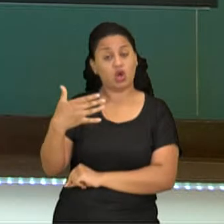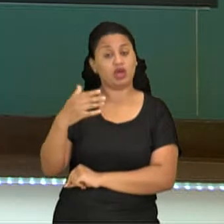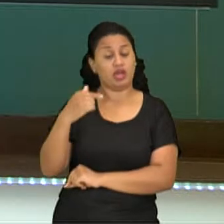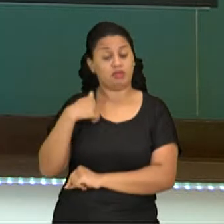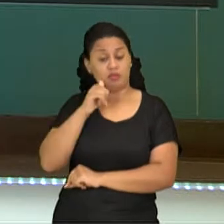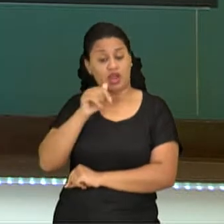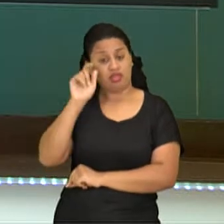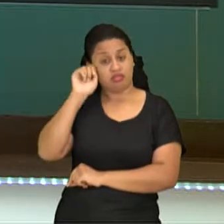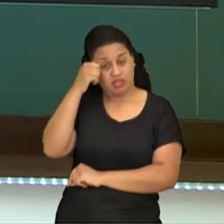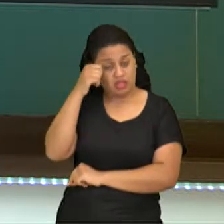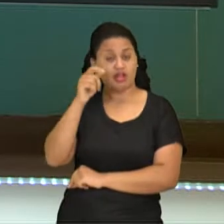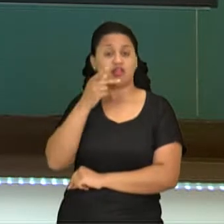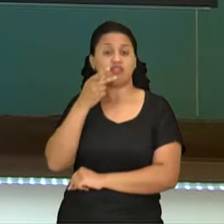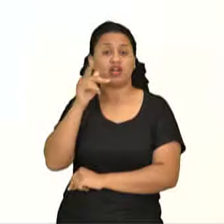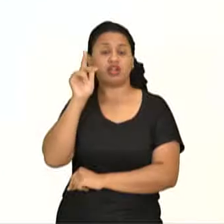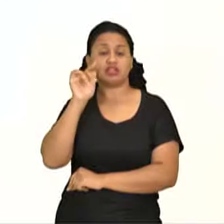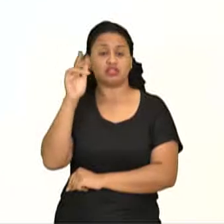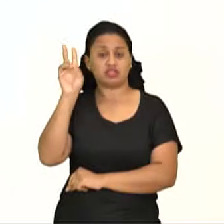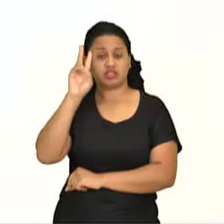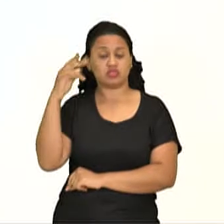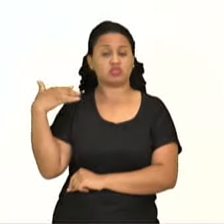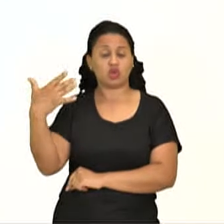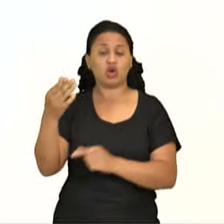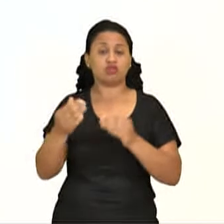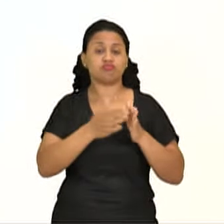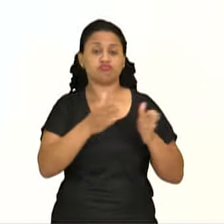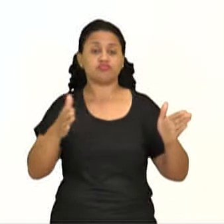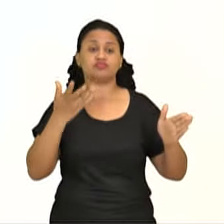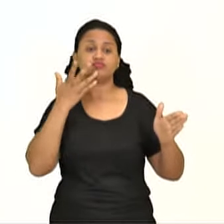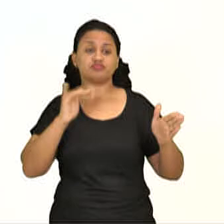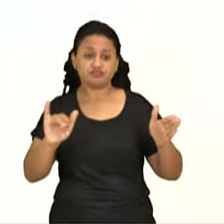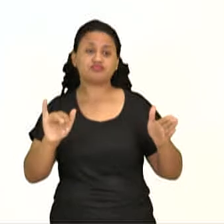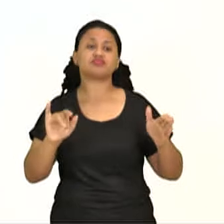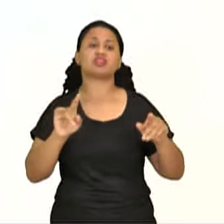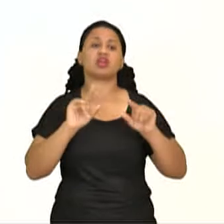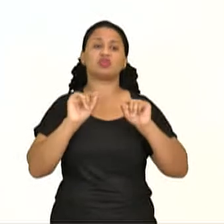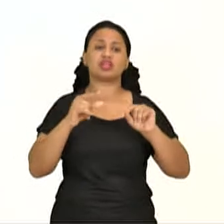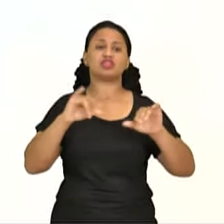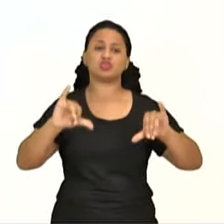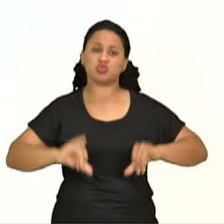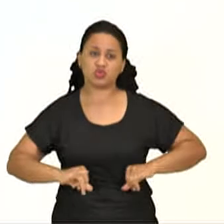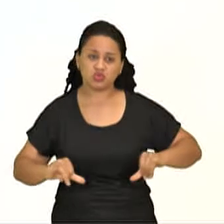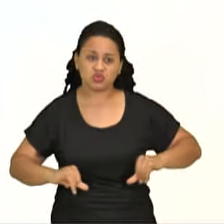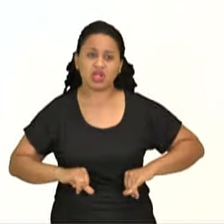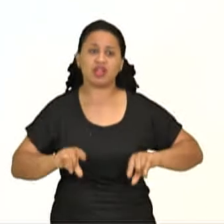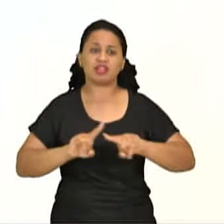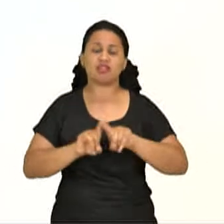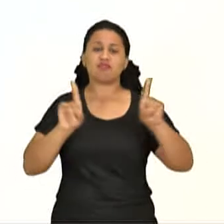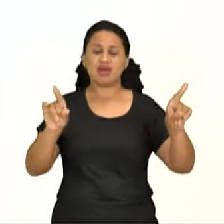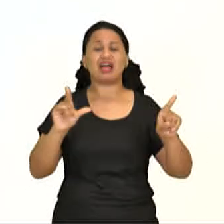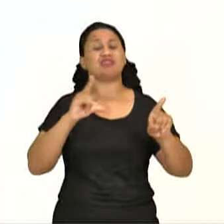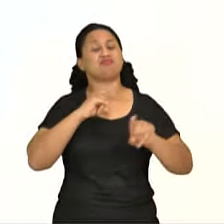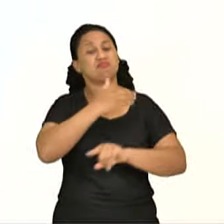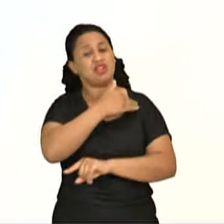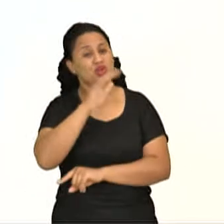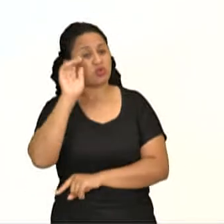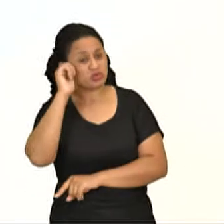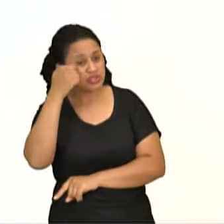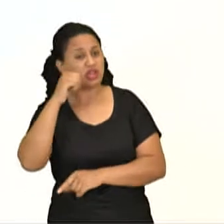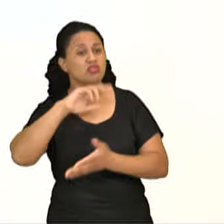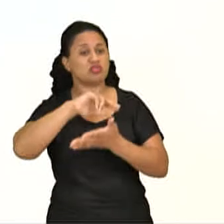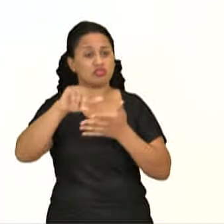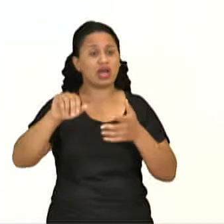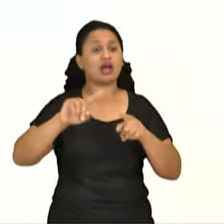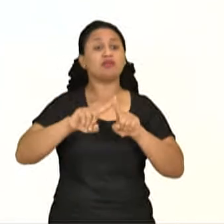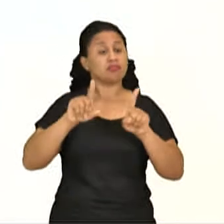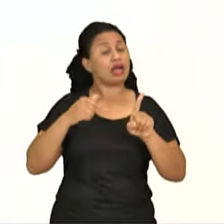mensagem tão linda, singela e uma grande lição de humildade sobre como sobreviver com ternura em um